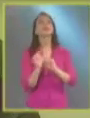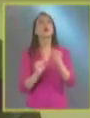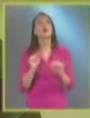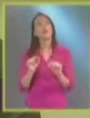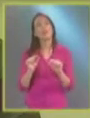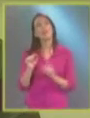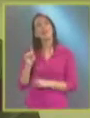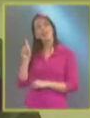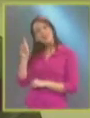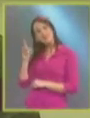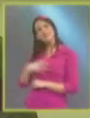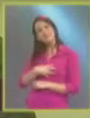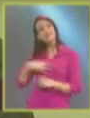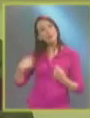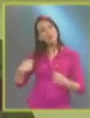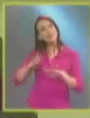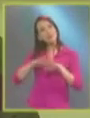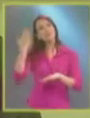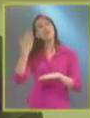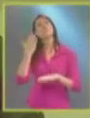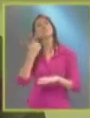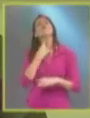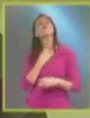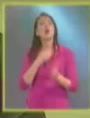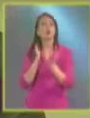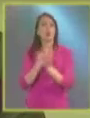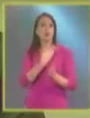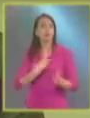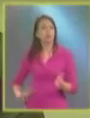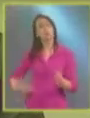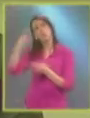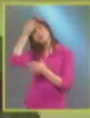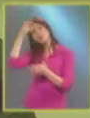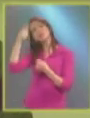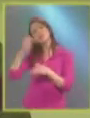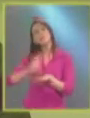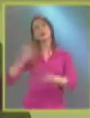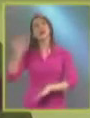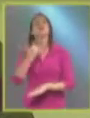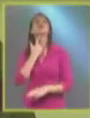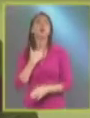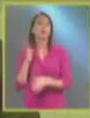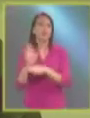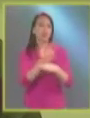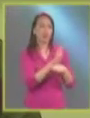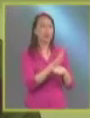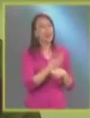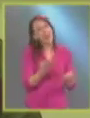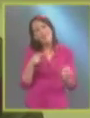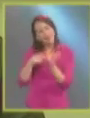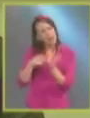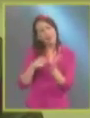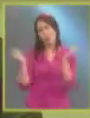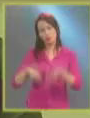vontade política mesmo. É o que o nosso querido psicólogo falou, né? Não tem como ficar 100%